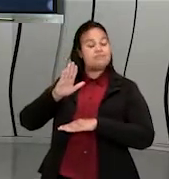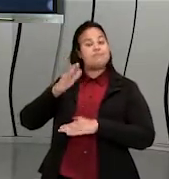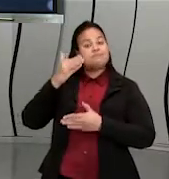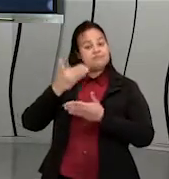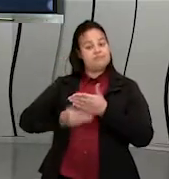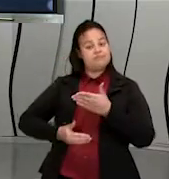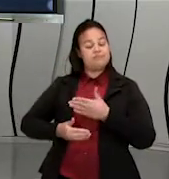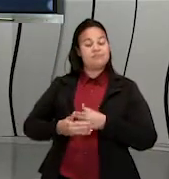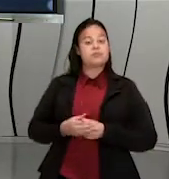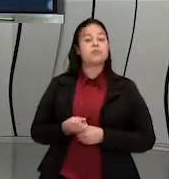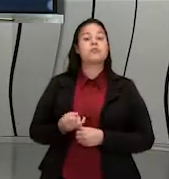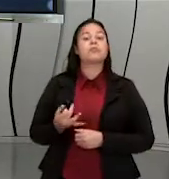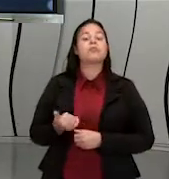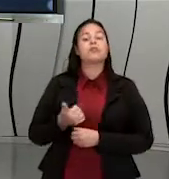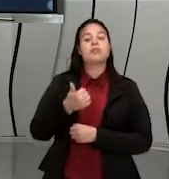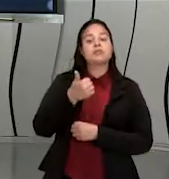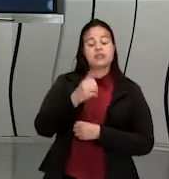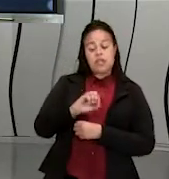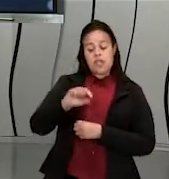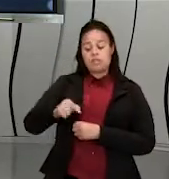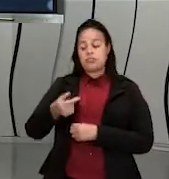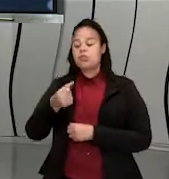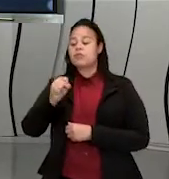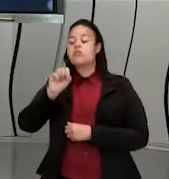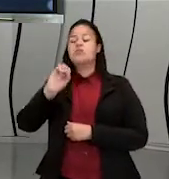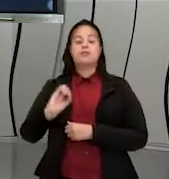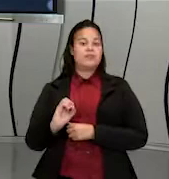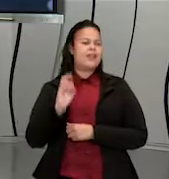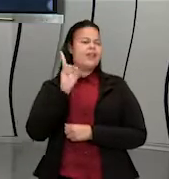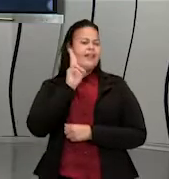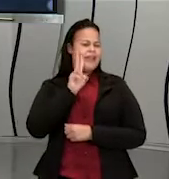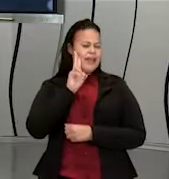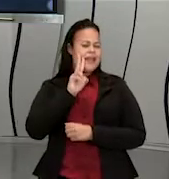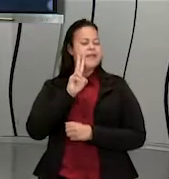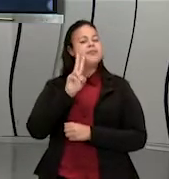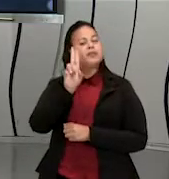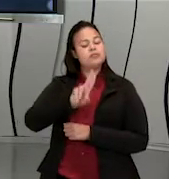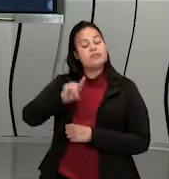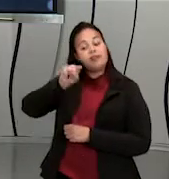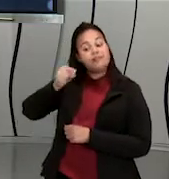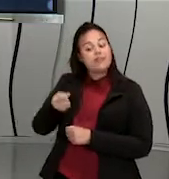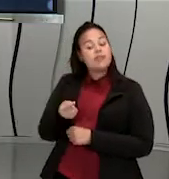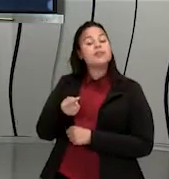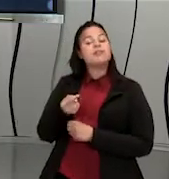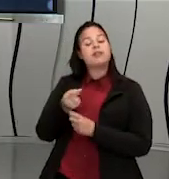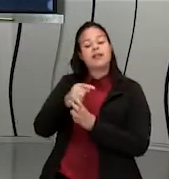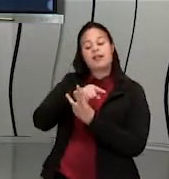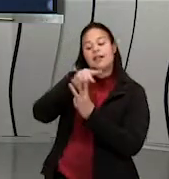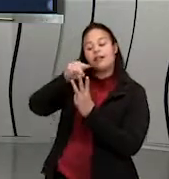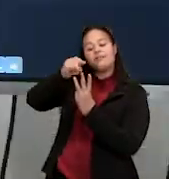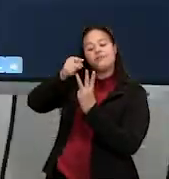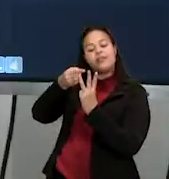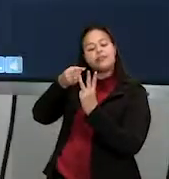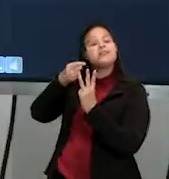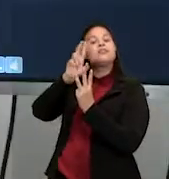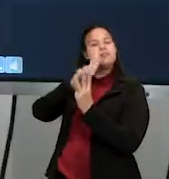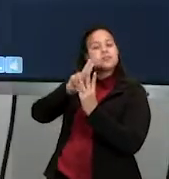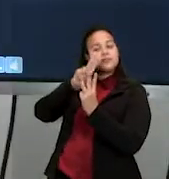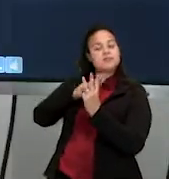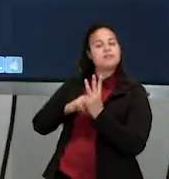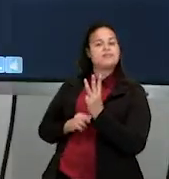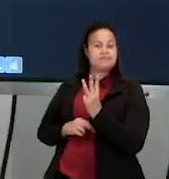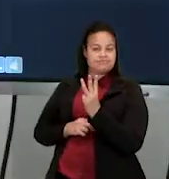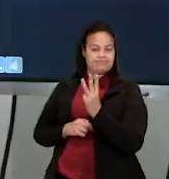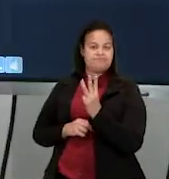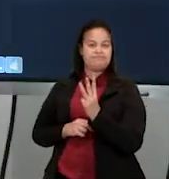10% de 108 é 10,80. Né? Lembra que é só colocar a vírgula, pensar no último algarismo lá. Ó. É como se eu estivesse tirando